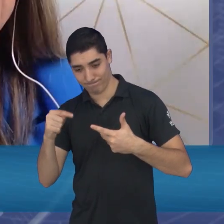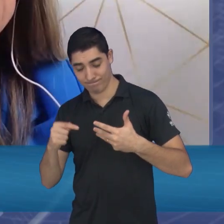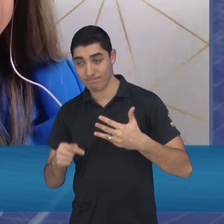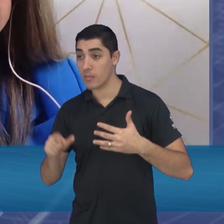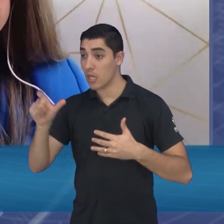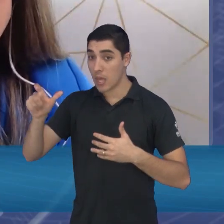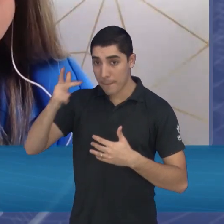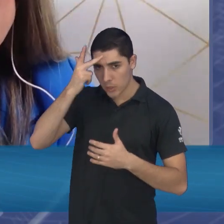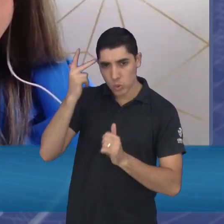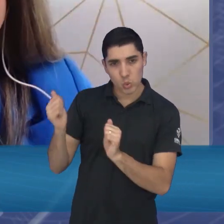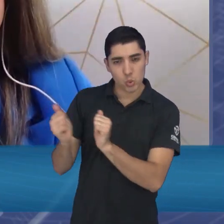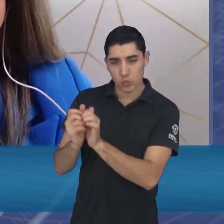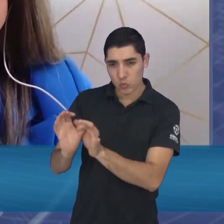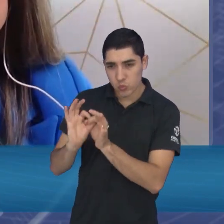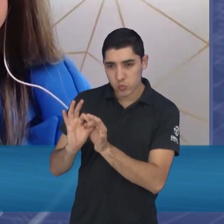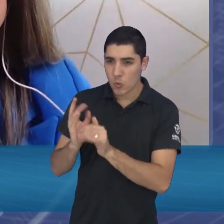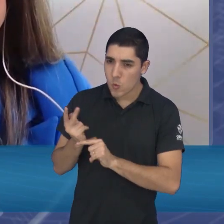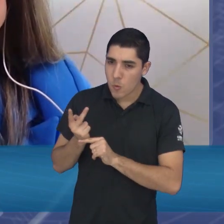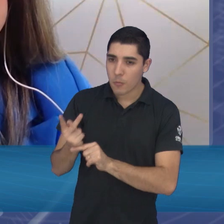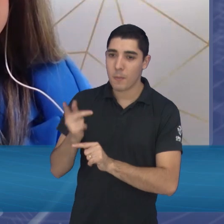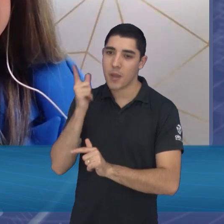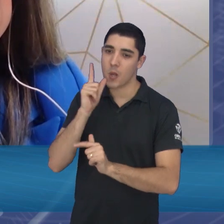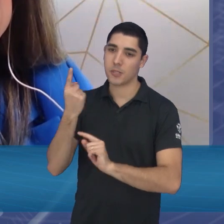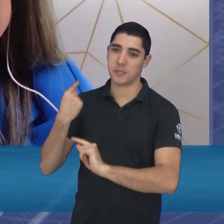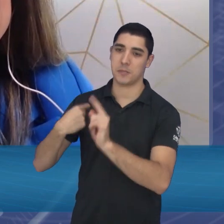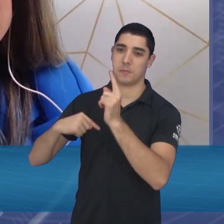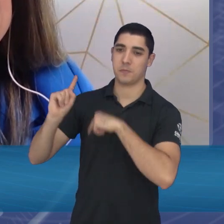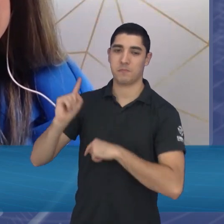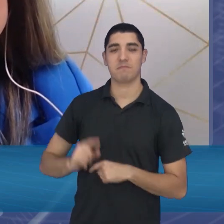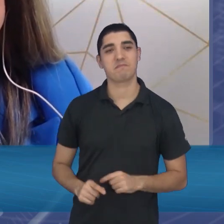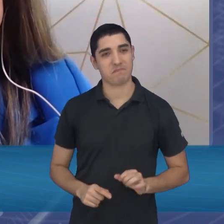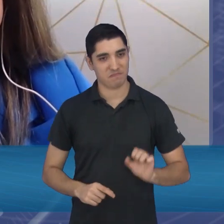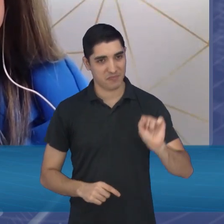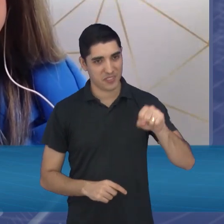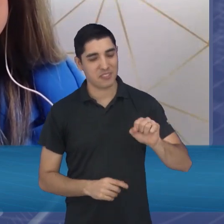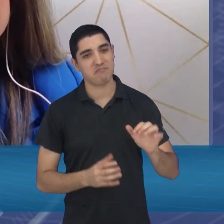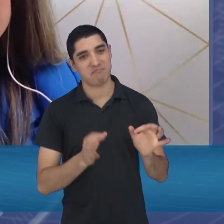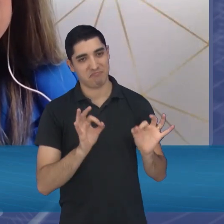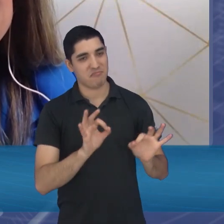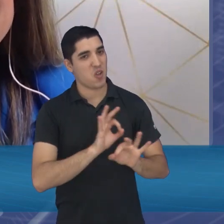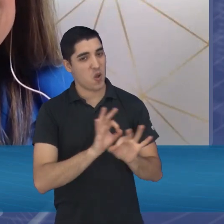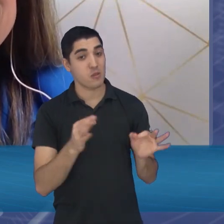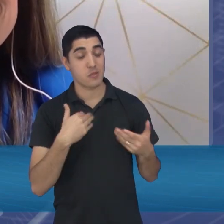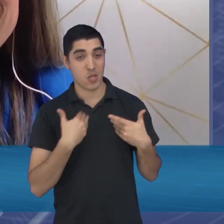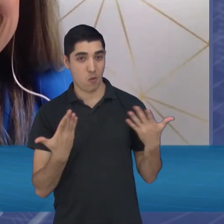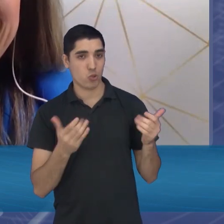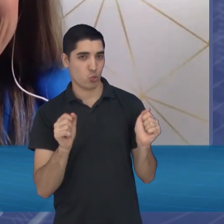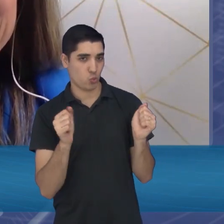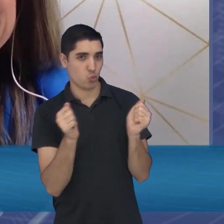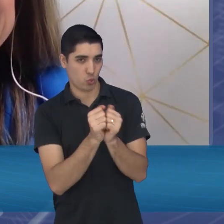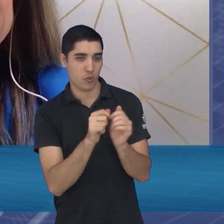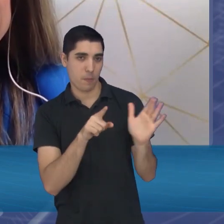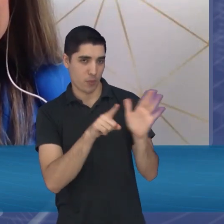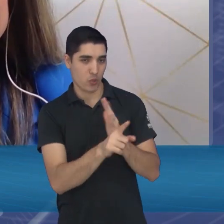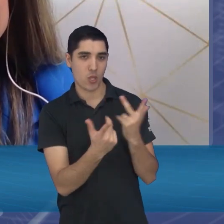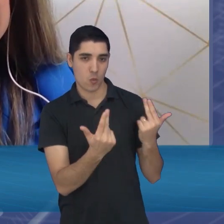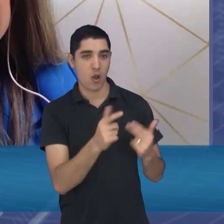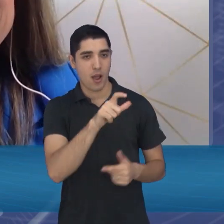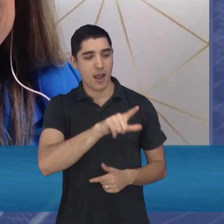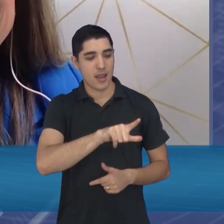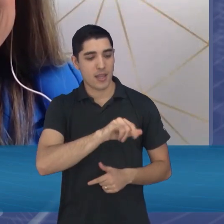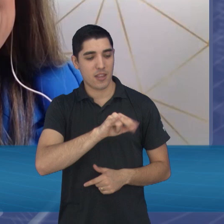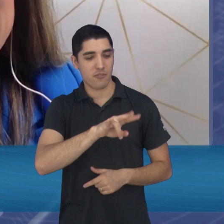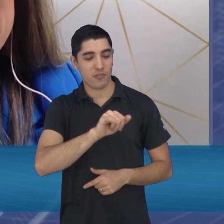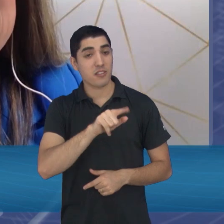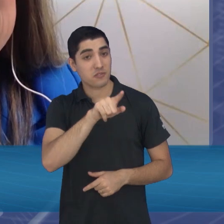correr atrás. Sim. É isso. Vou transferir essa pergunta para a Lívia também, mas antes eu achei